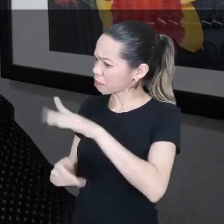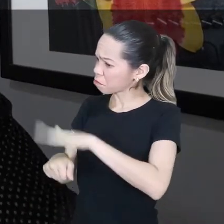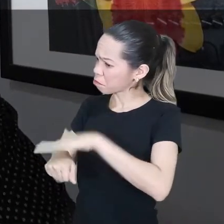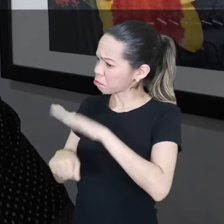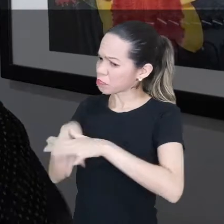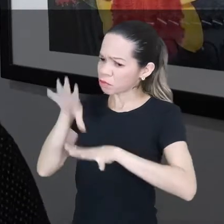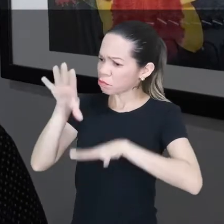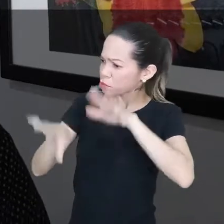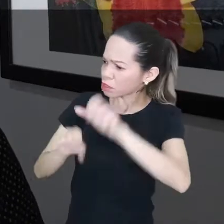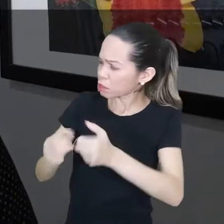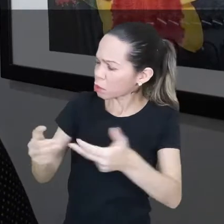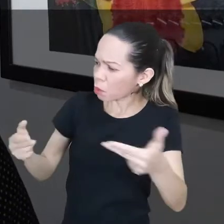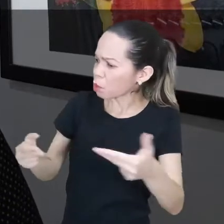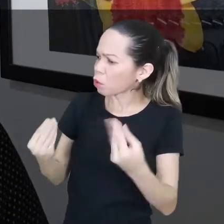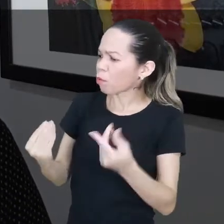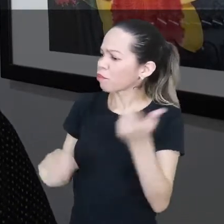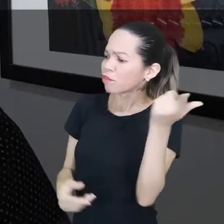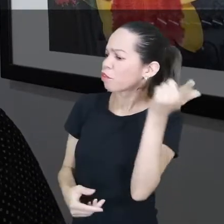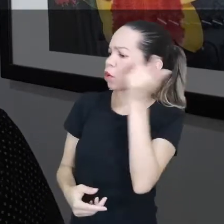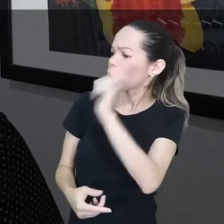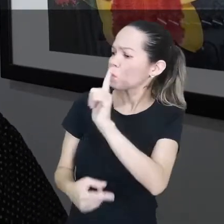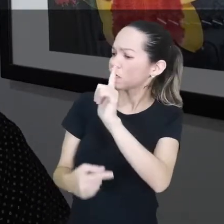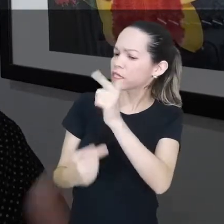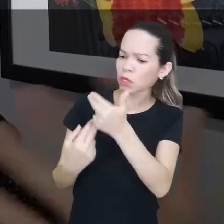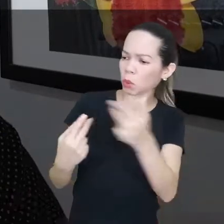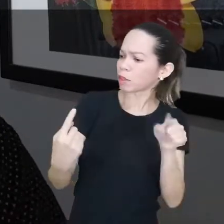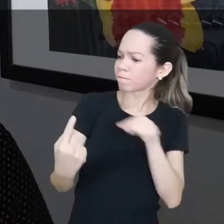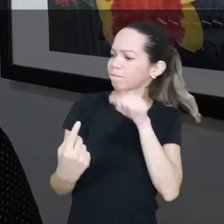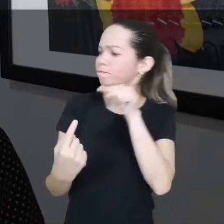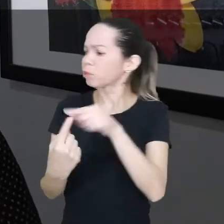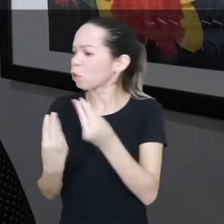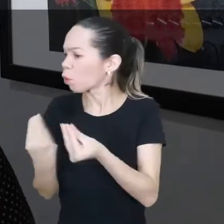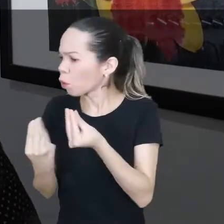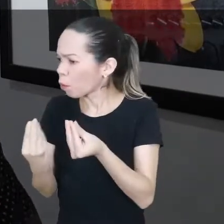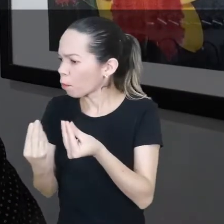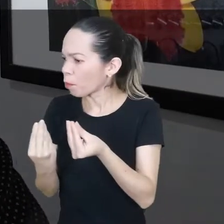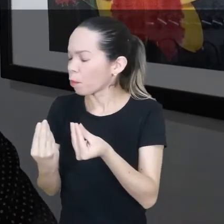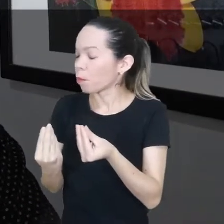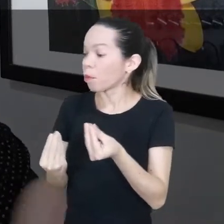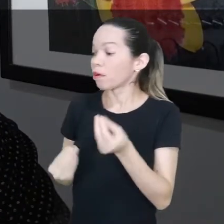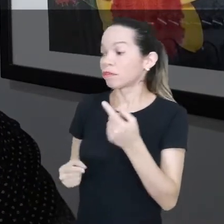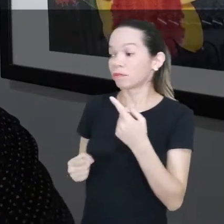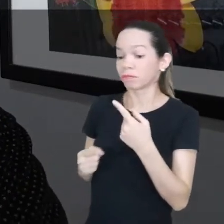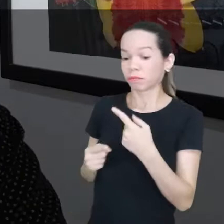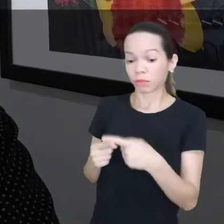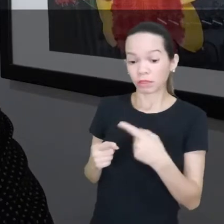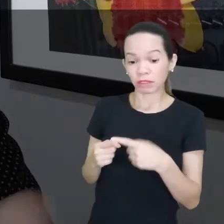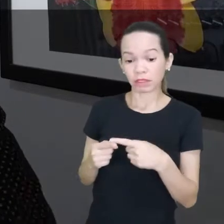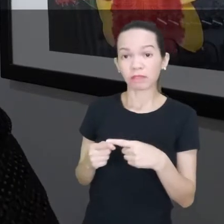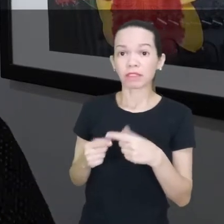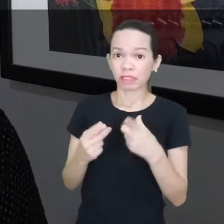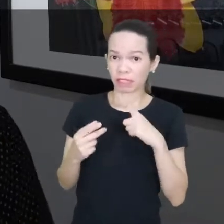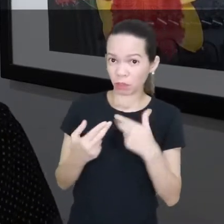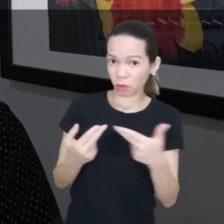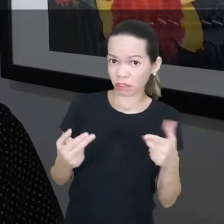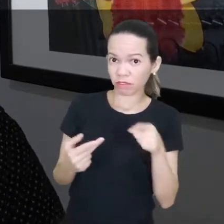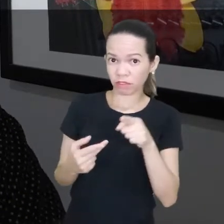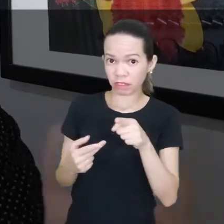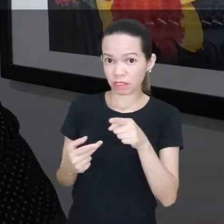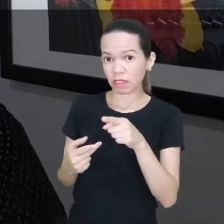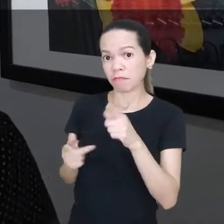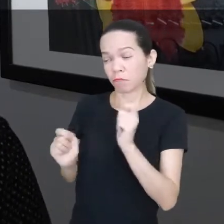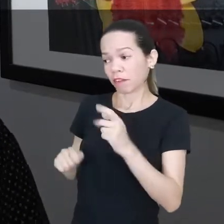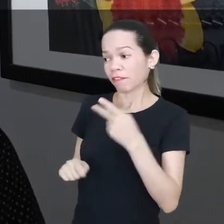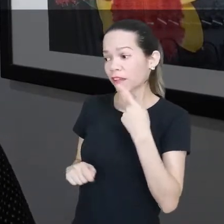para você alcançar esses desejos que você tem, que são possibilidades? Porque alvos você pode colocar como possíveis.